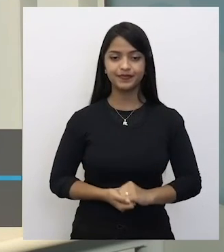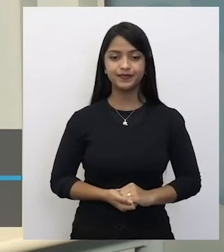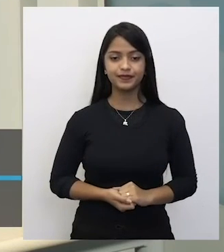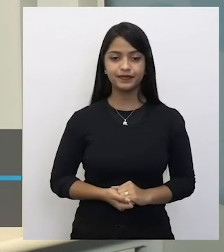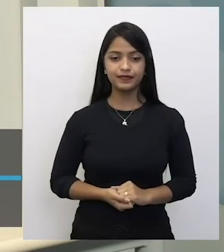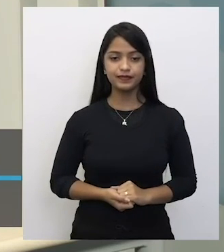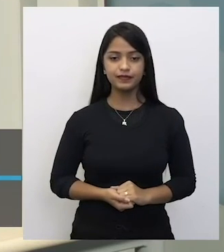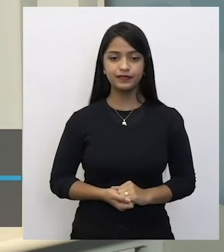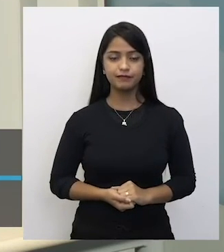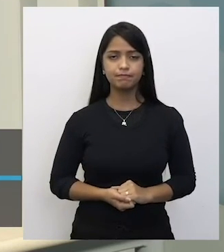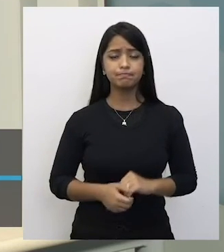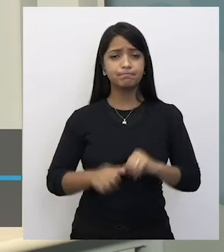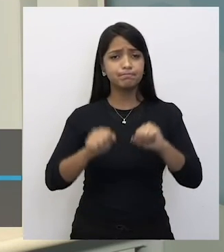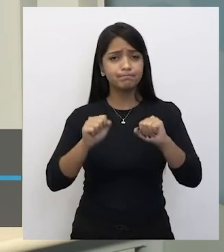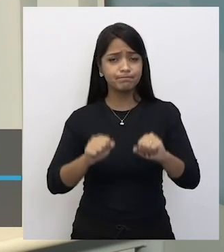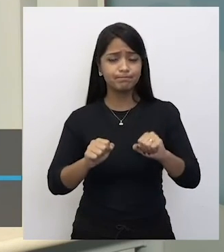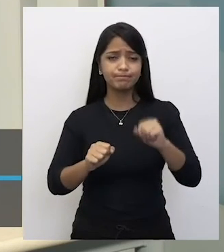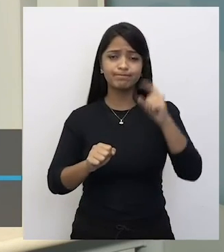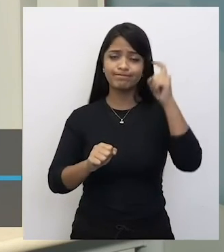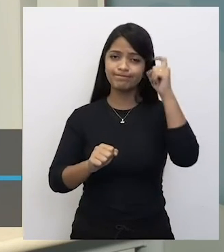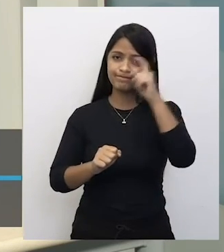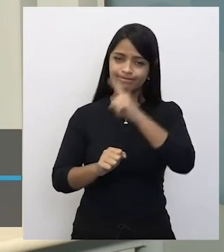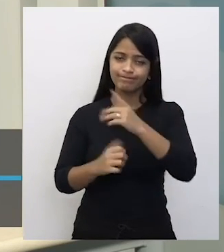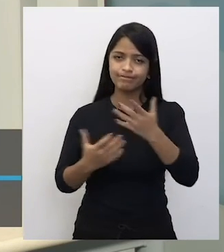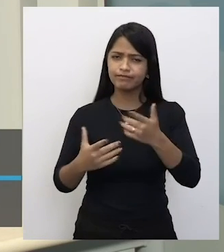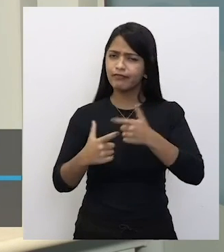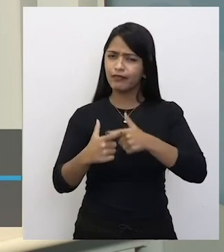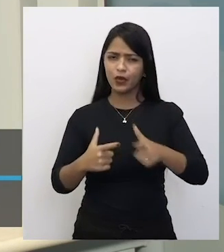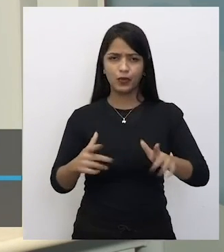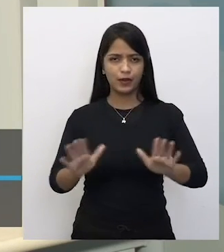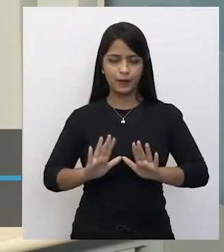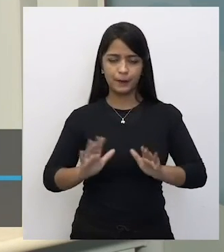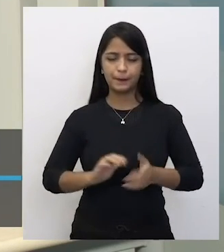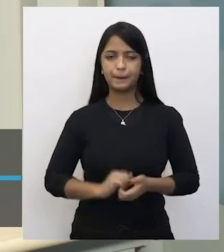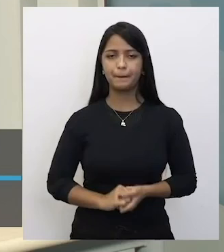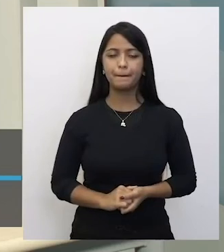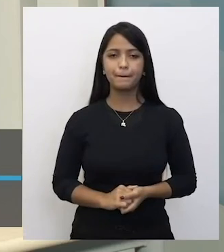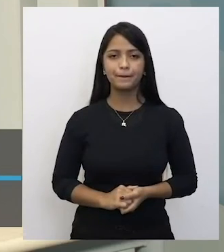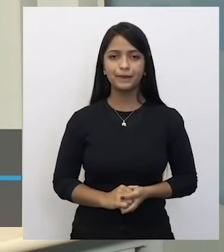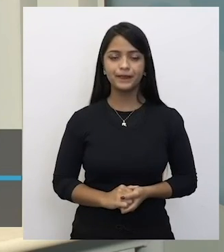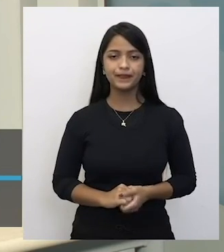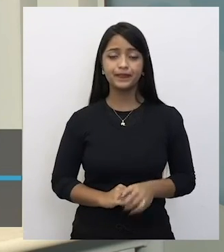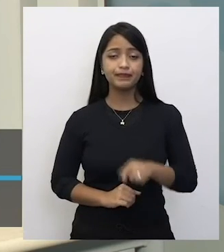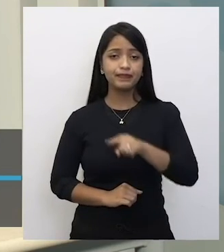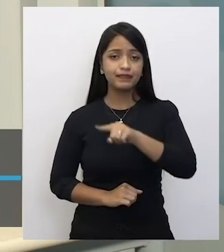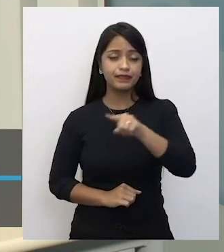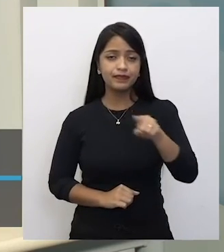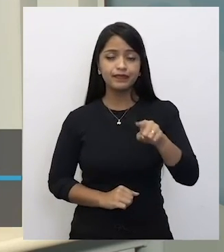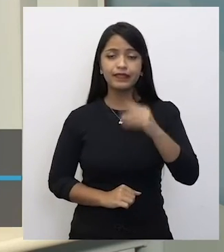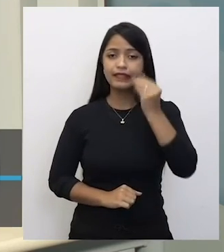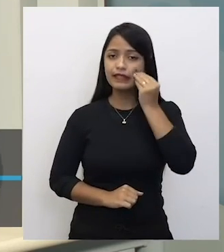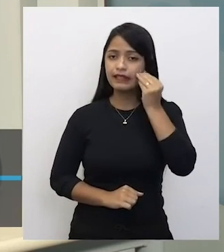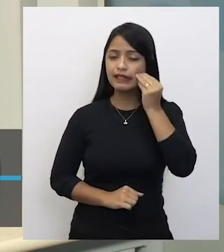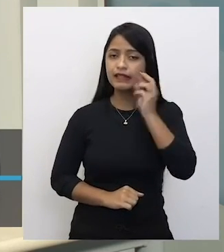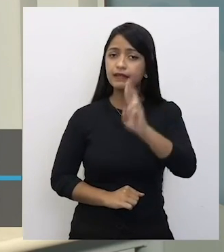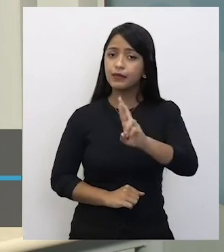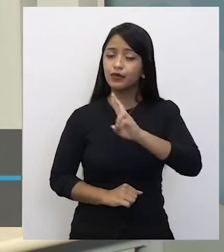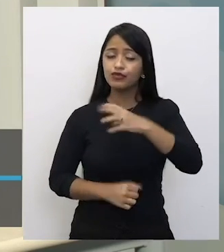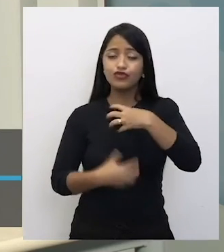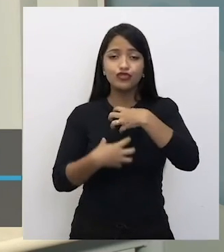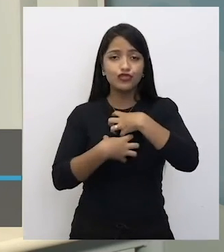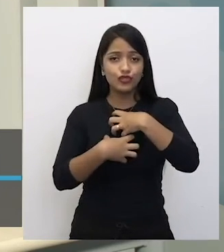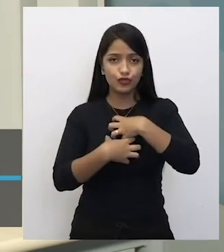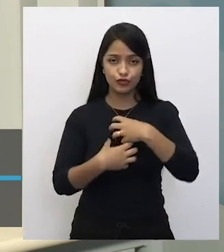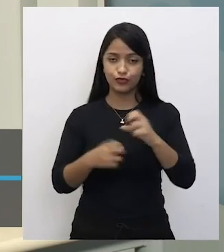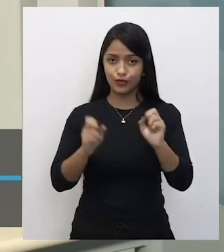talvez fique um pouquinho mais difícil, mas não tem problema. Vocês vão tentar fazer da forma como vai dar para fazer com